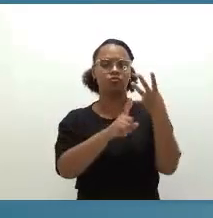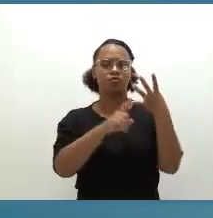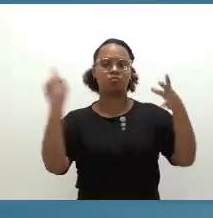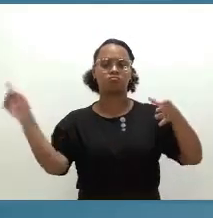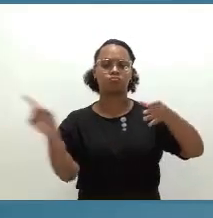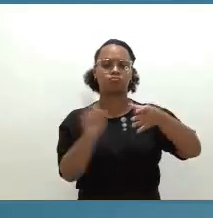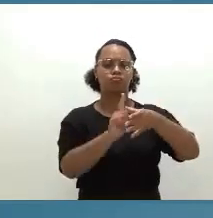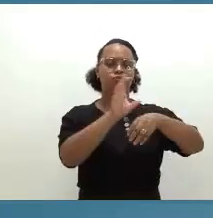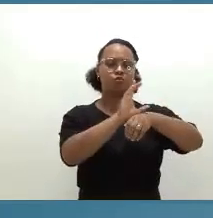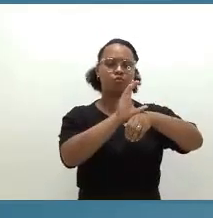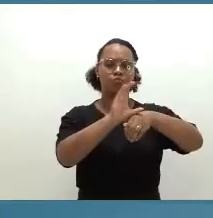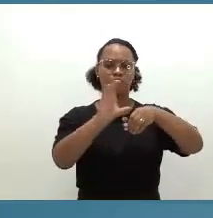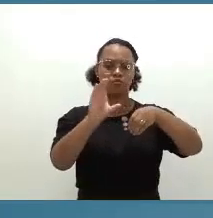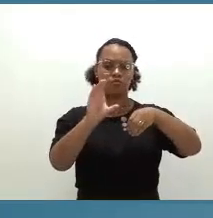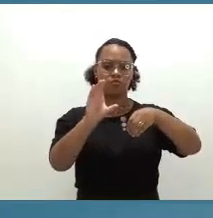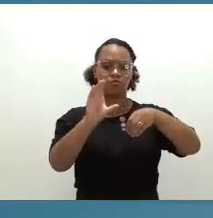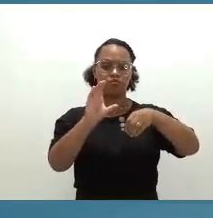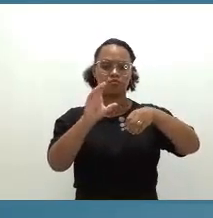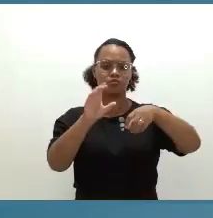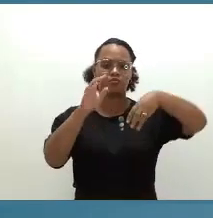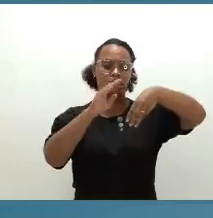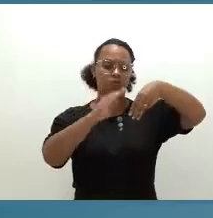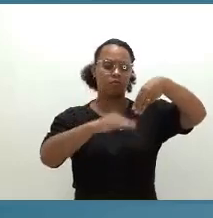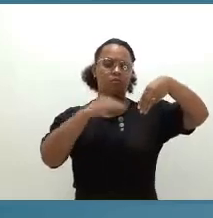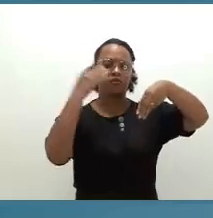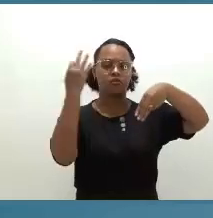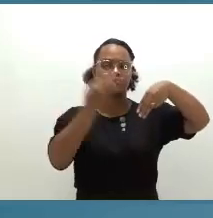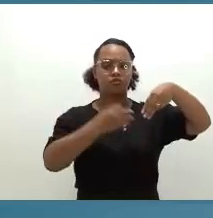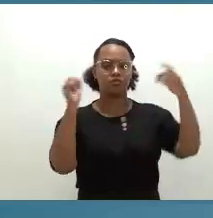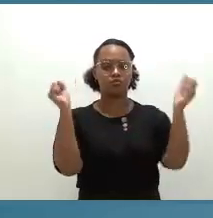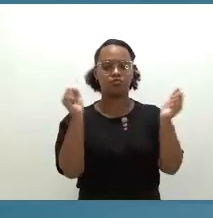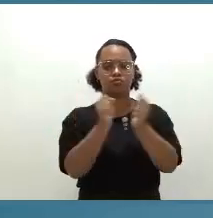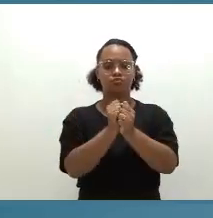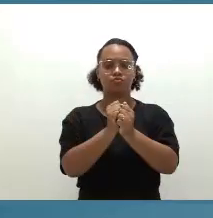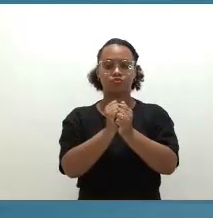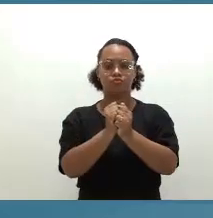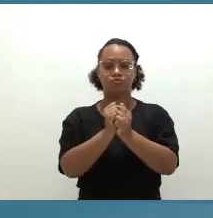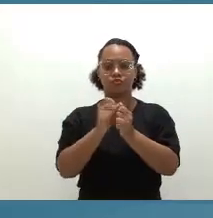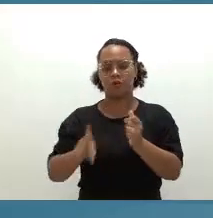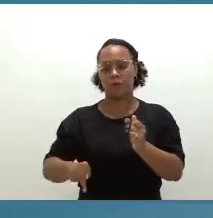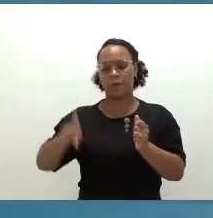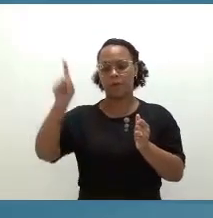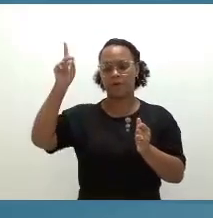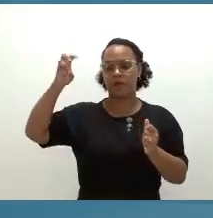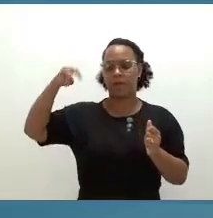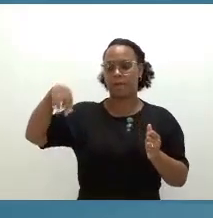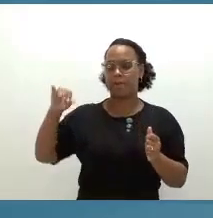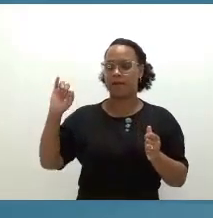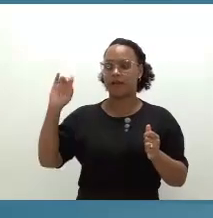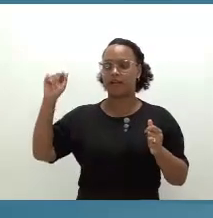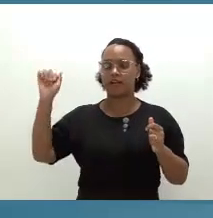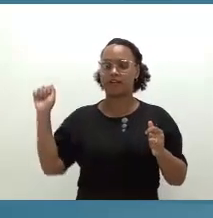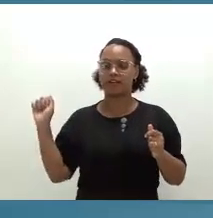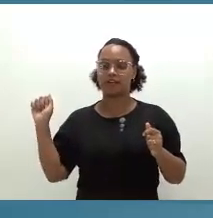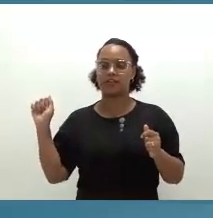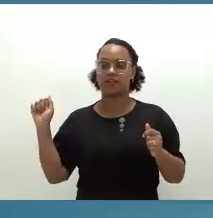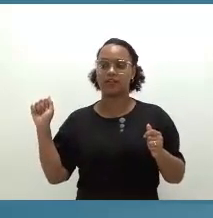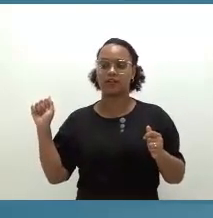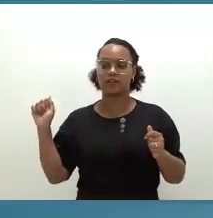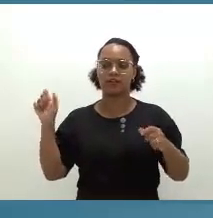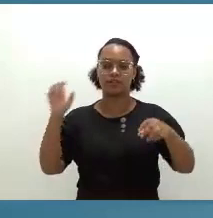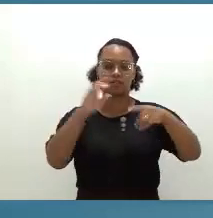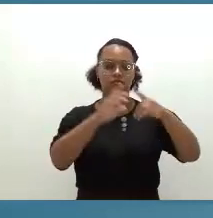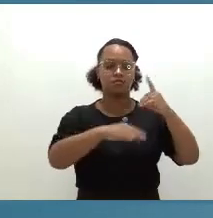para compor o Conselho da Magistratura, junto com a desembargadora Maria de Nazaré Silva Gouveia dos Santos,